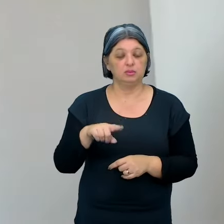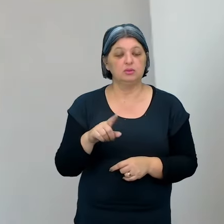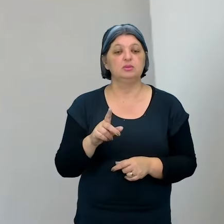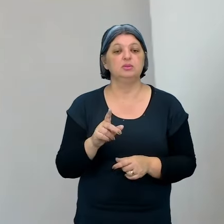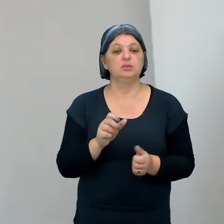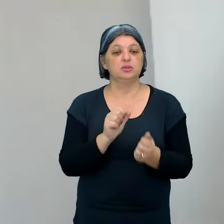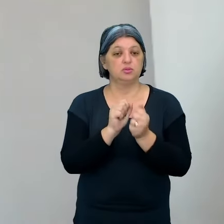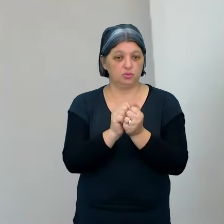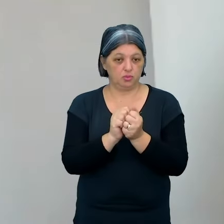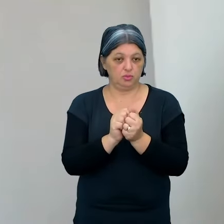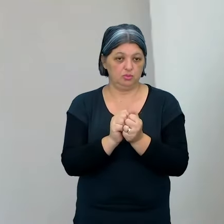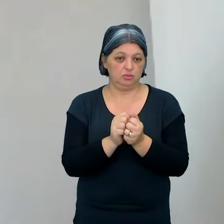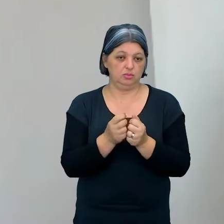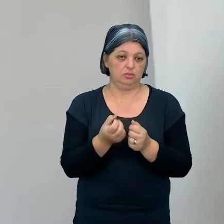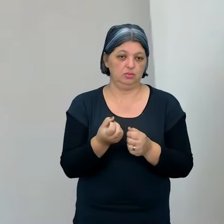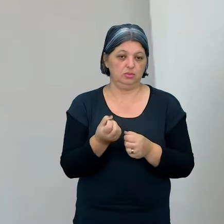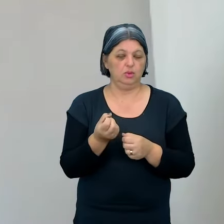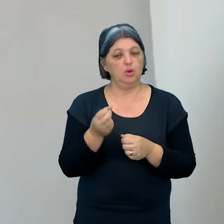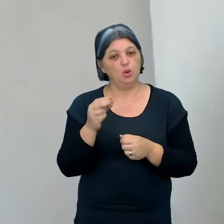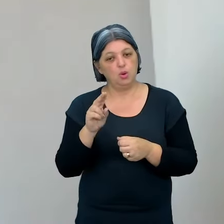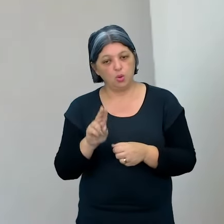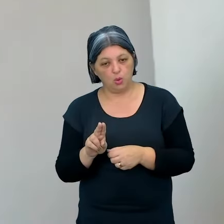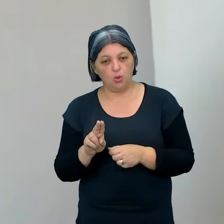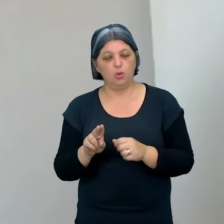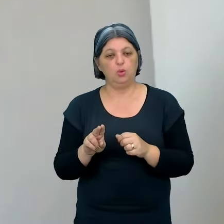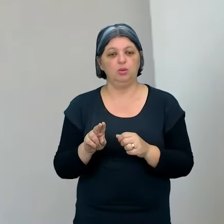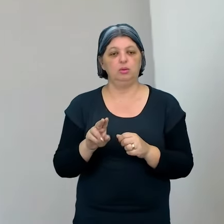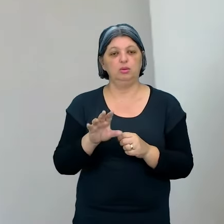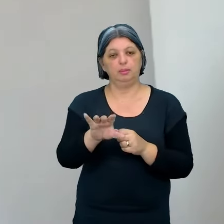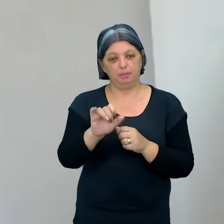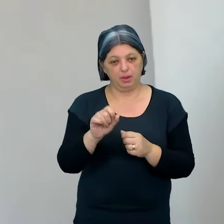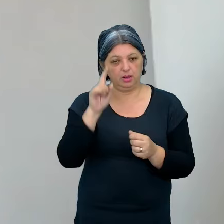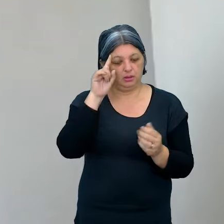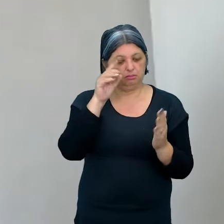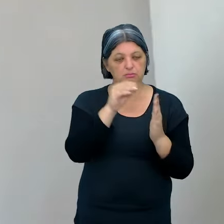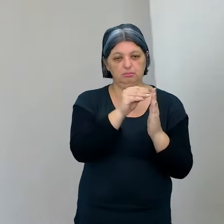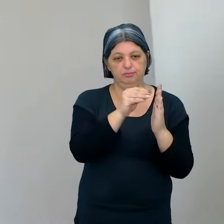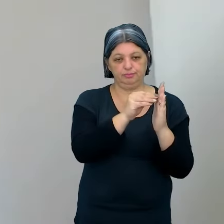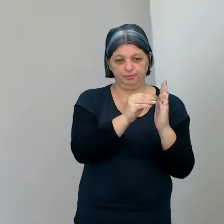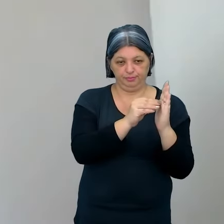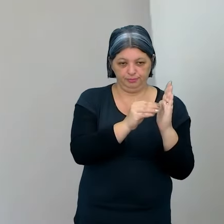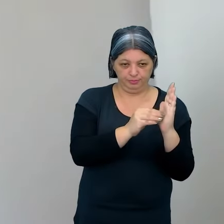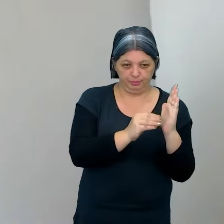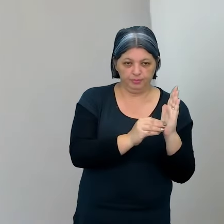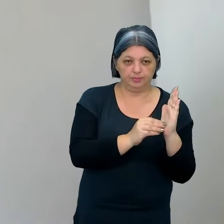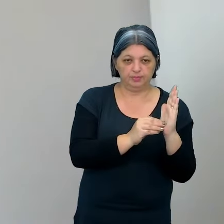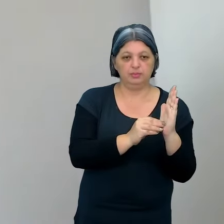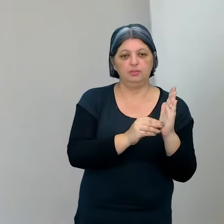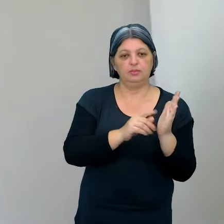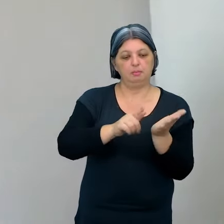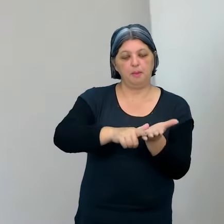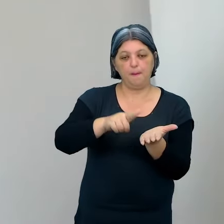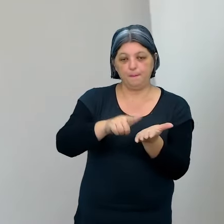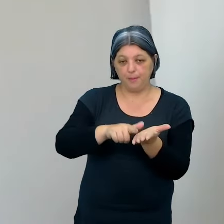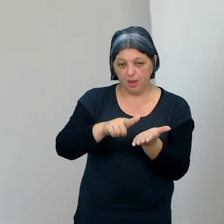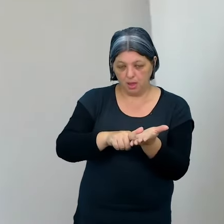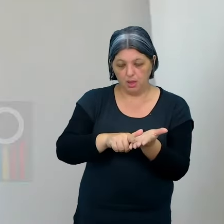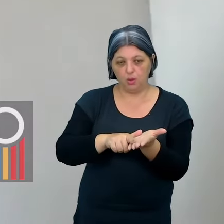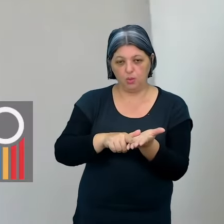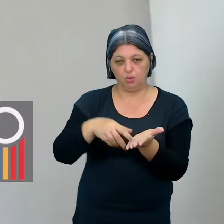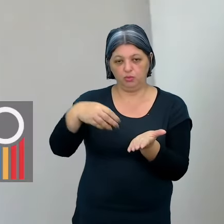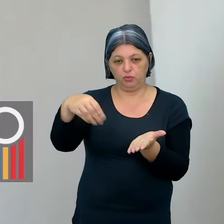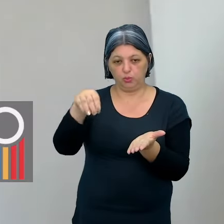vocês, ou peguem, né, o seu diário de bordo, folhas de papel, né, ou